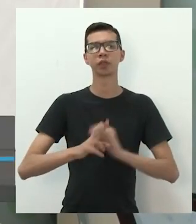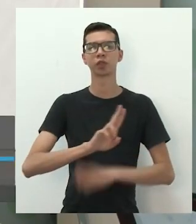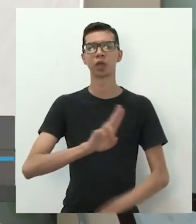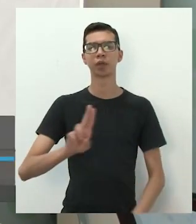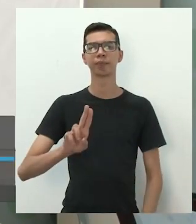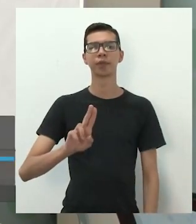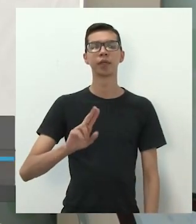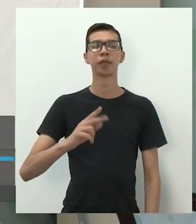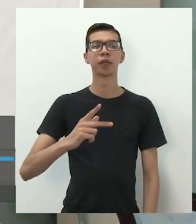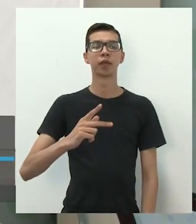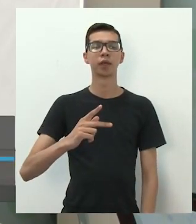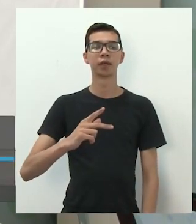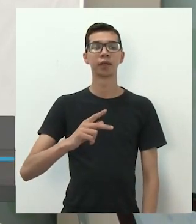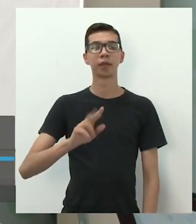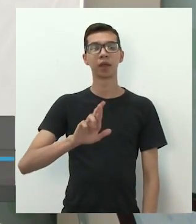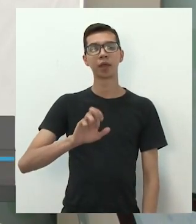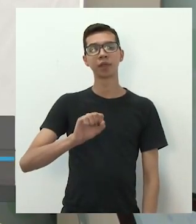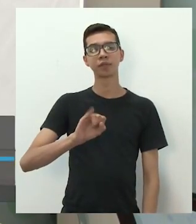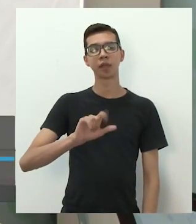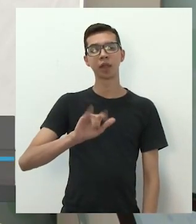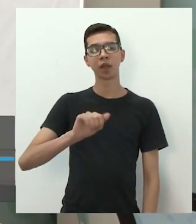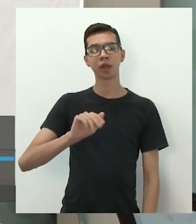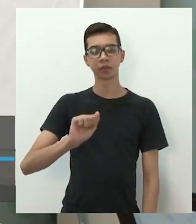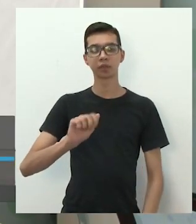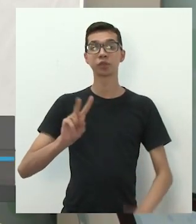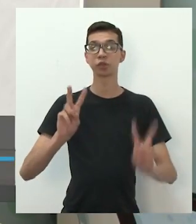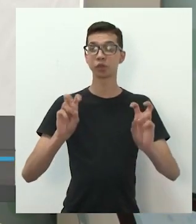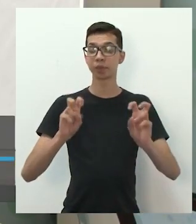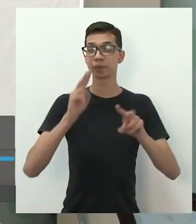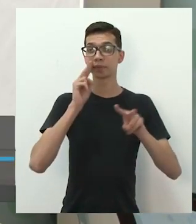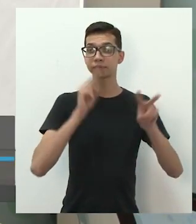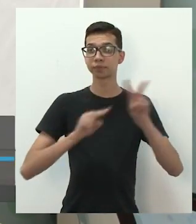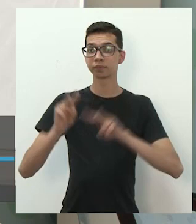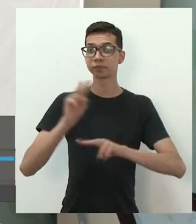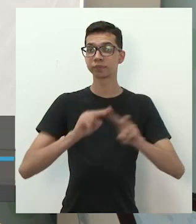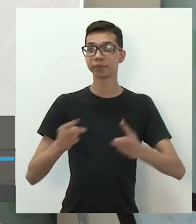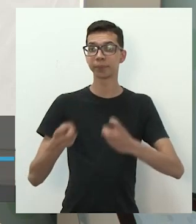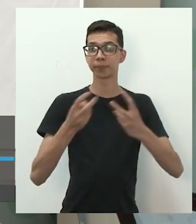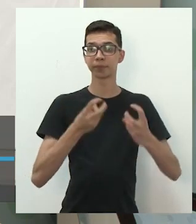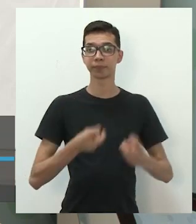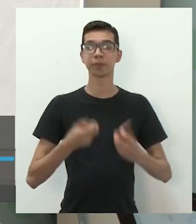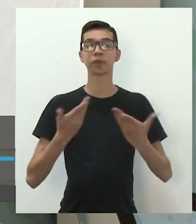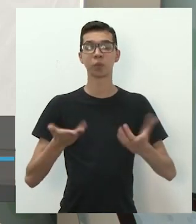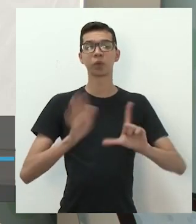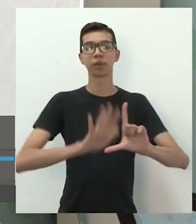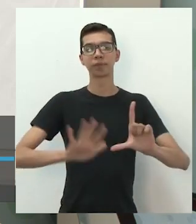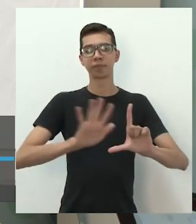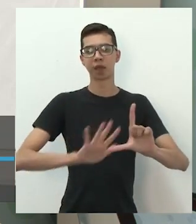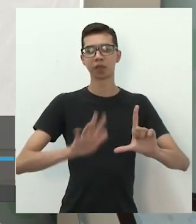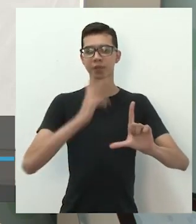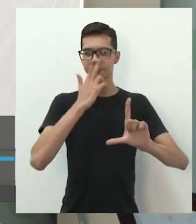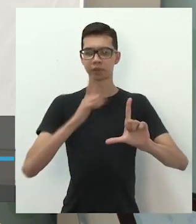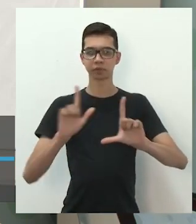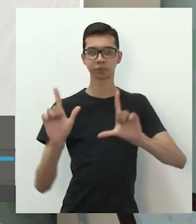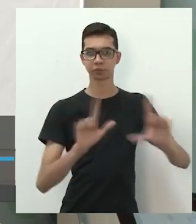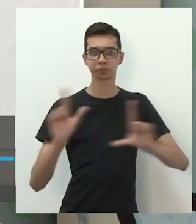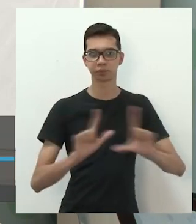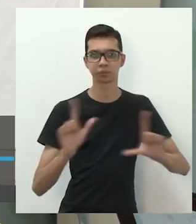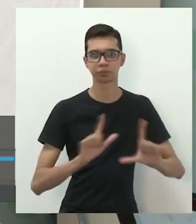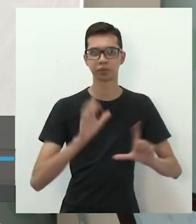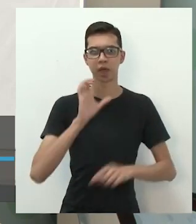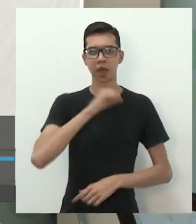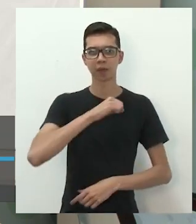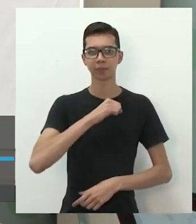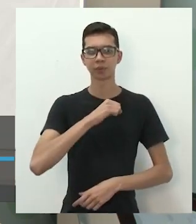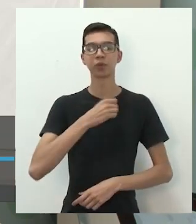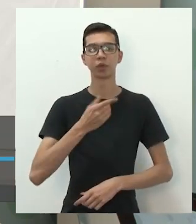retiniana? Justamente essa questão da ilusão de ótica que a gente falou antes lá atrás. Então, conforme as imagens vão passando, né, de maneira rápida,